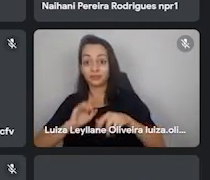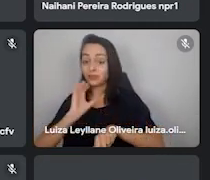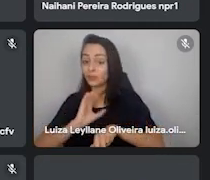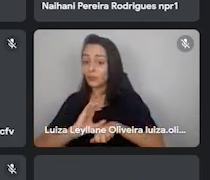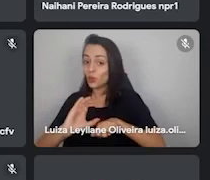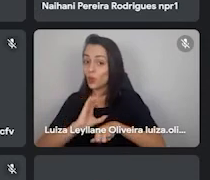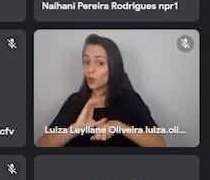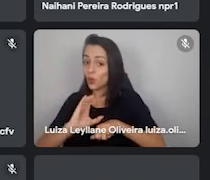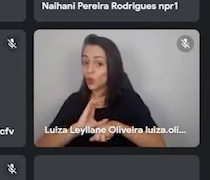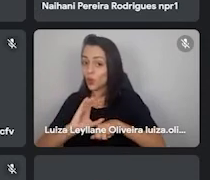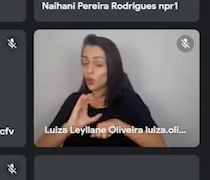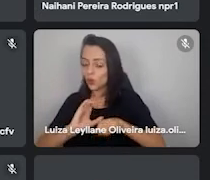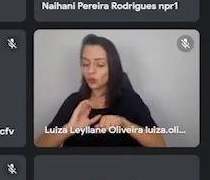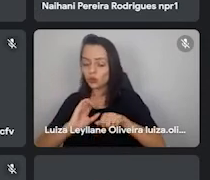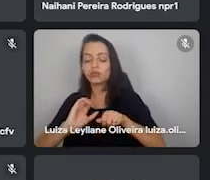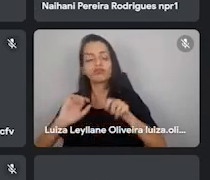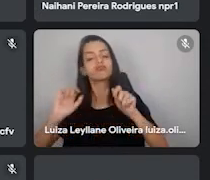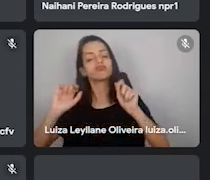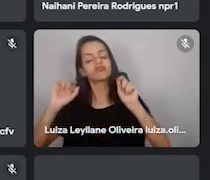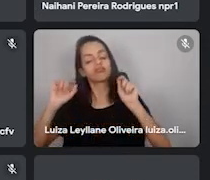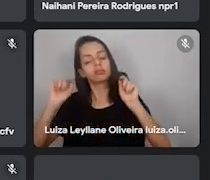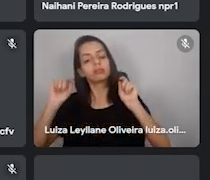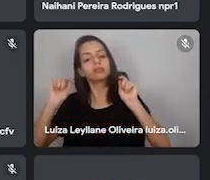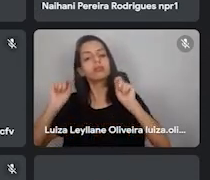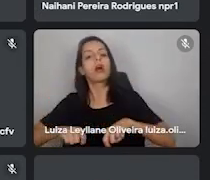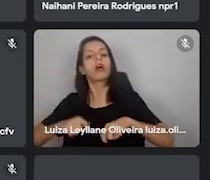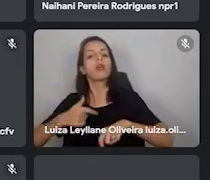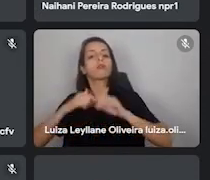te qualificar.